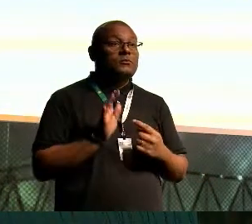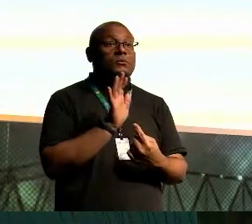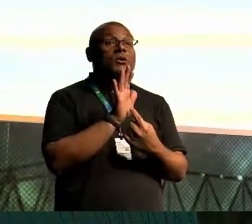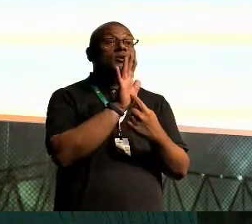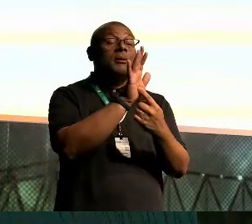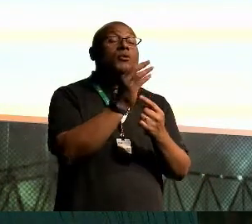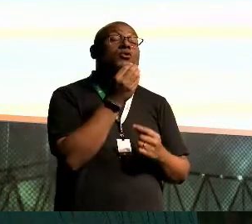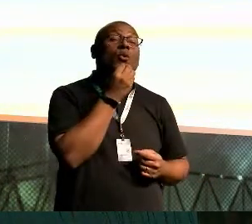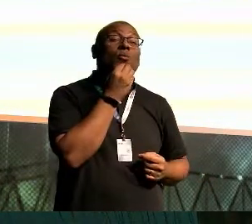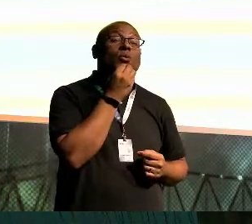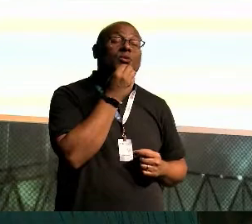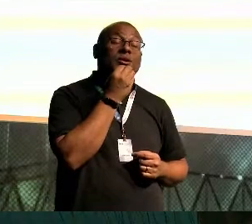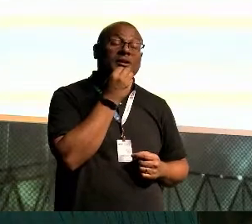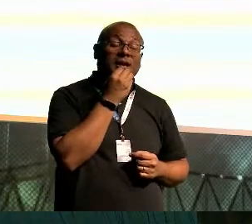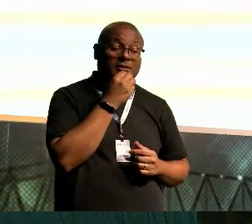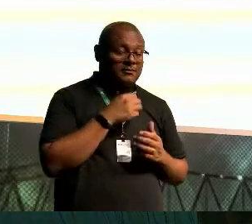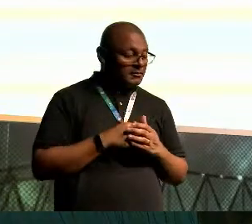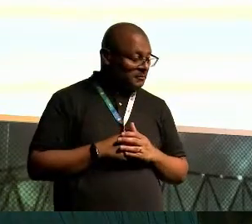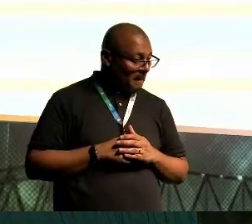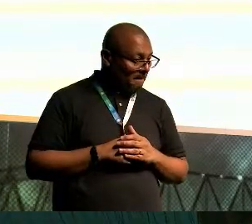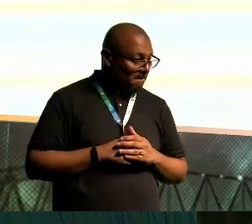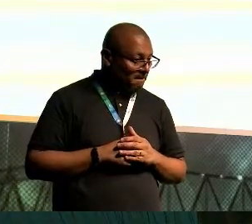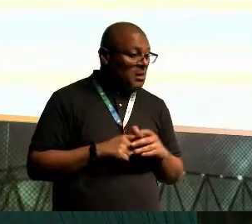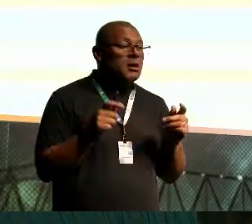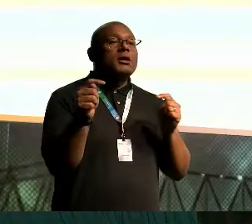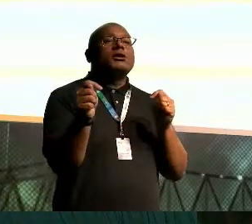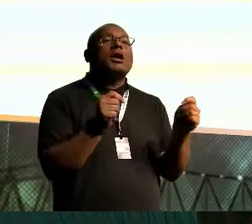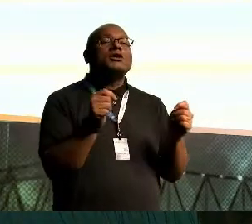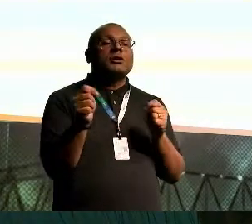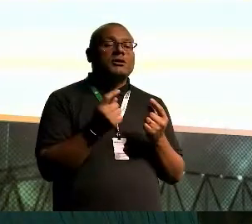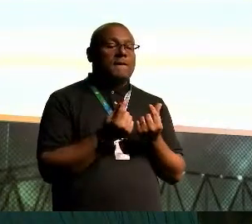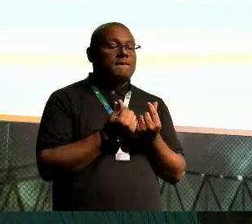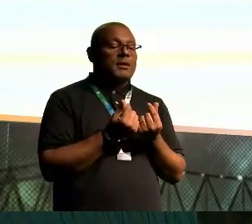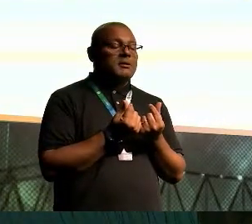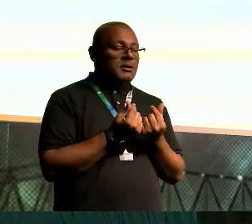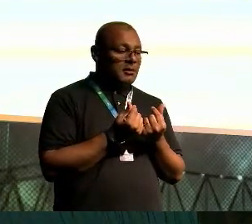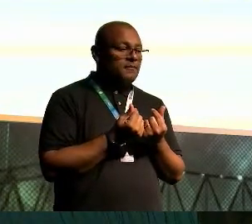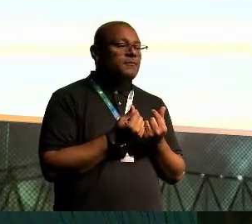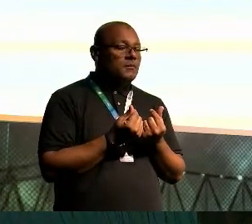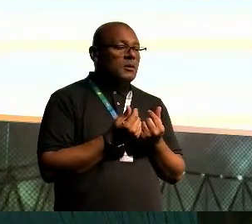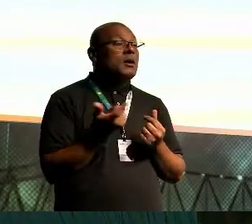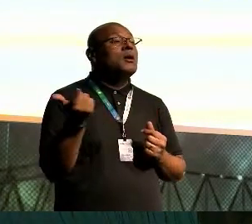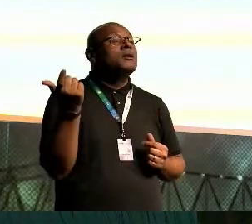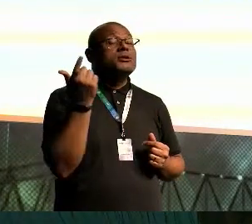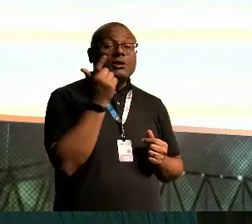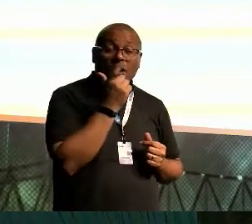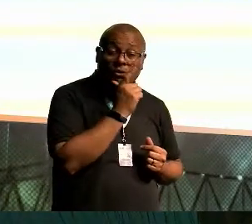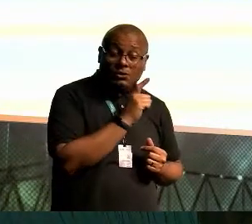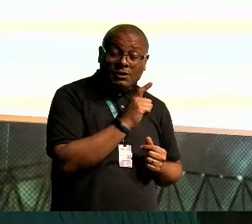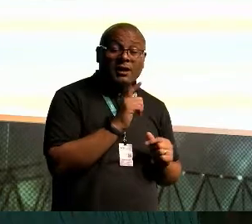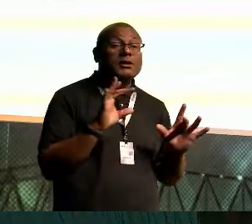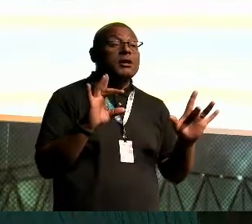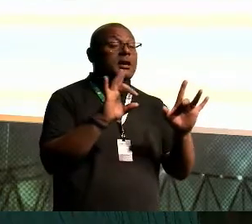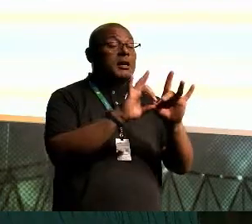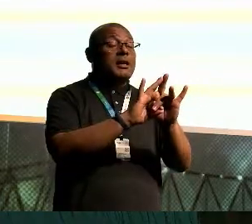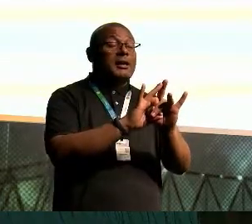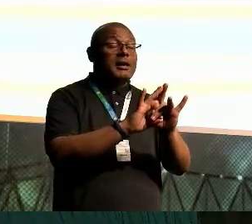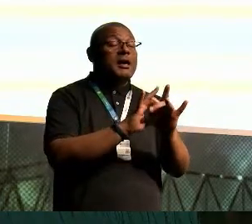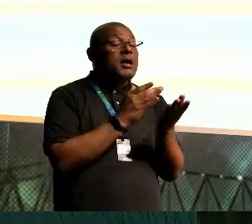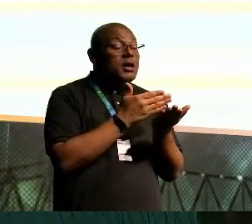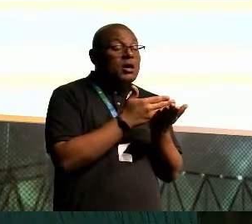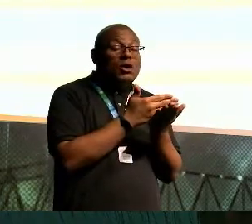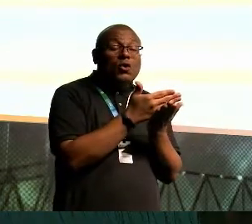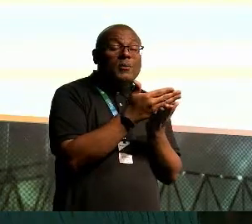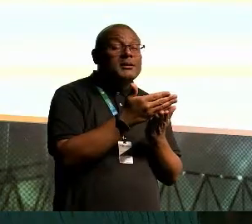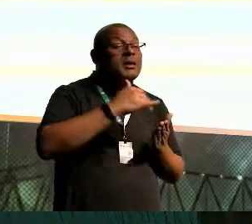a possibilidade de ir lá na gestão financeira. Tá? Então, aqui ele já consegue, já linka para a pessoa ir lá e começar a ver